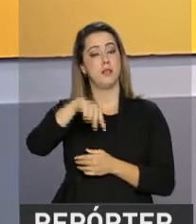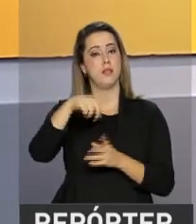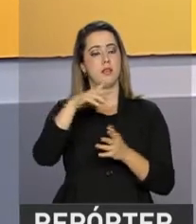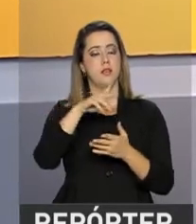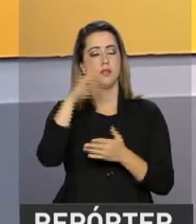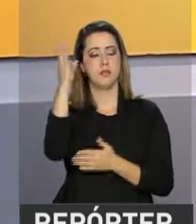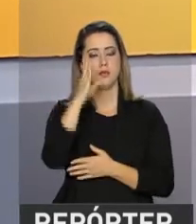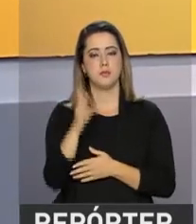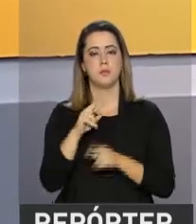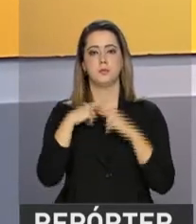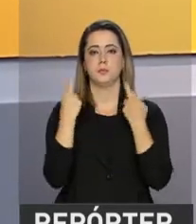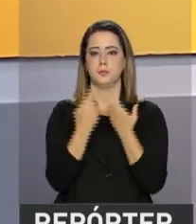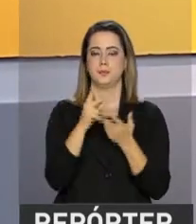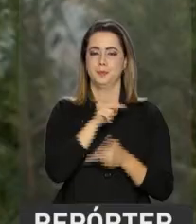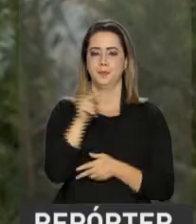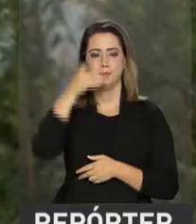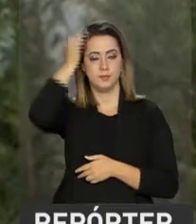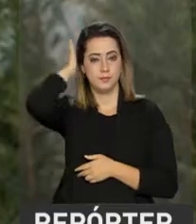presidente Michel Temer.